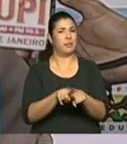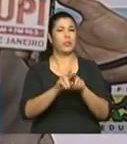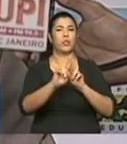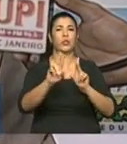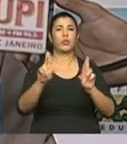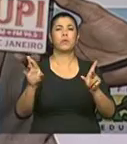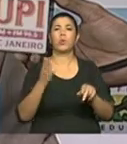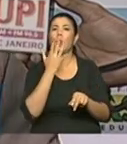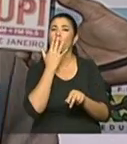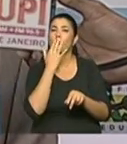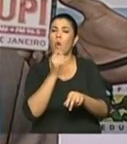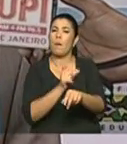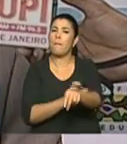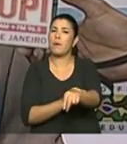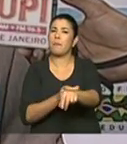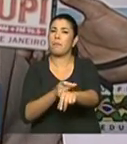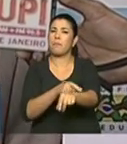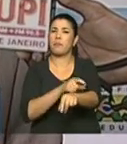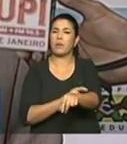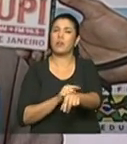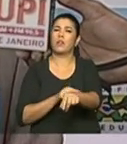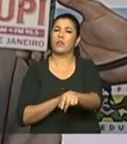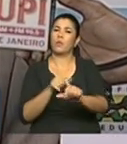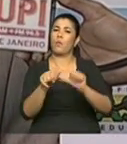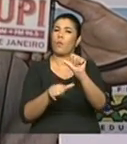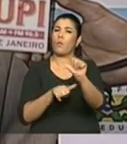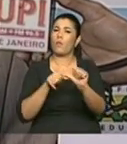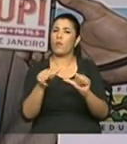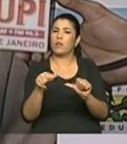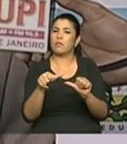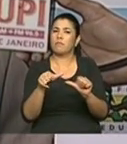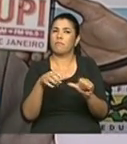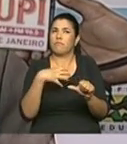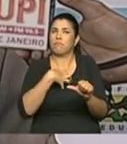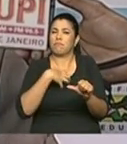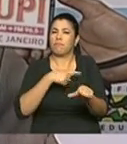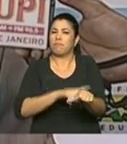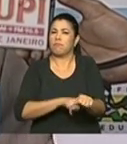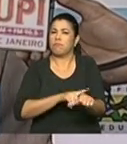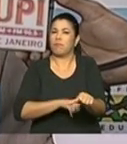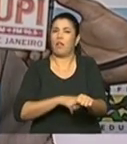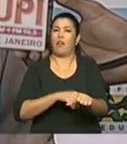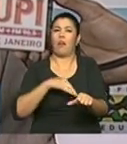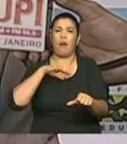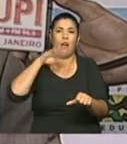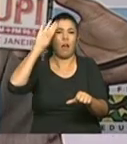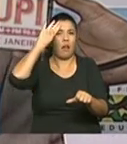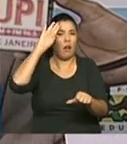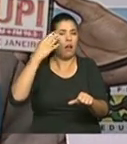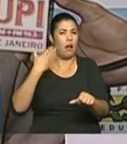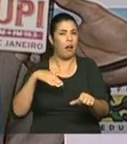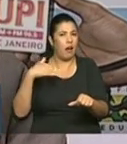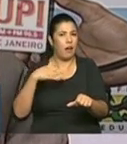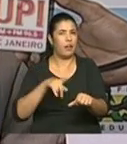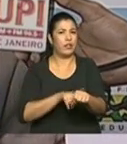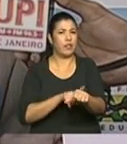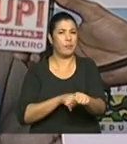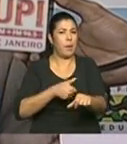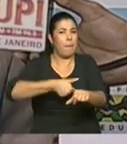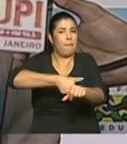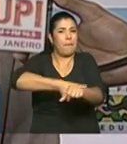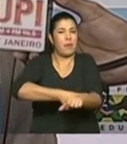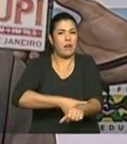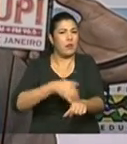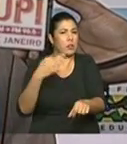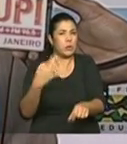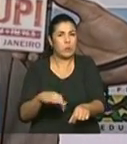diferentes colorações com alterações da sensibilidade, tanto de temperatura quanto da presença de dor, da